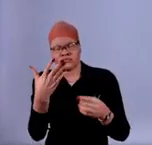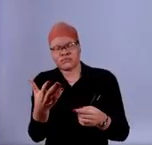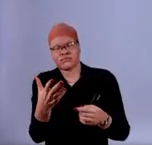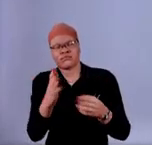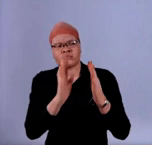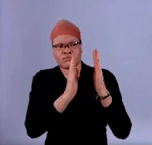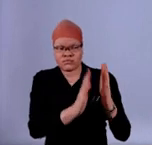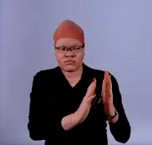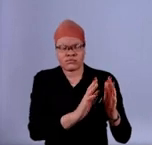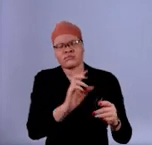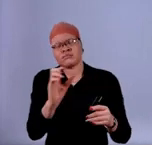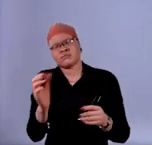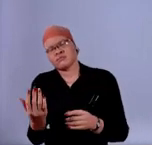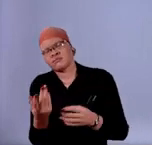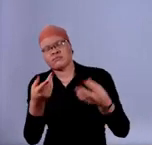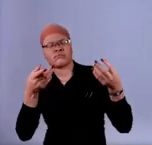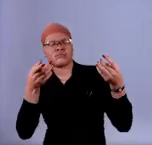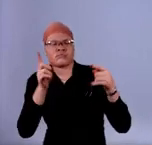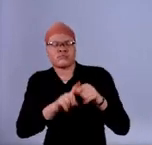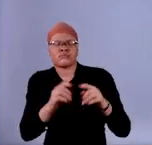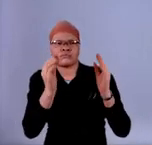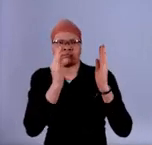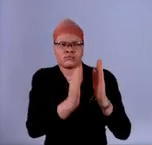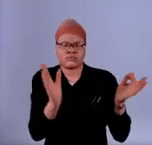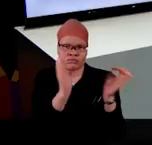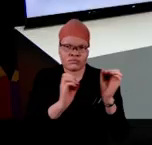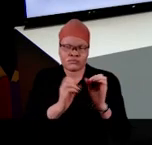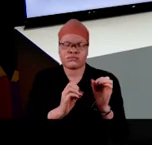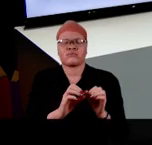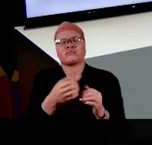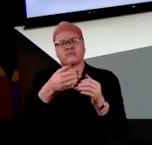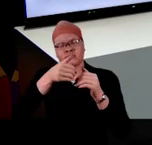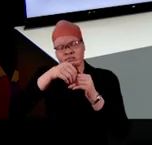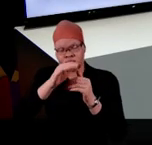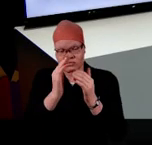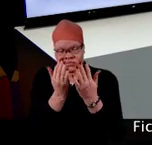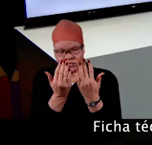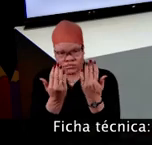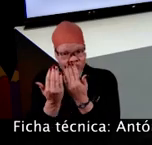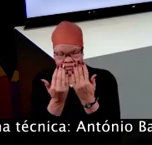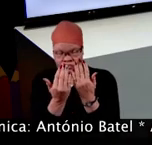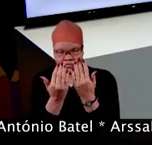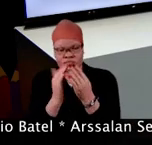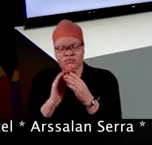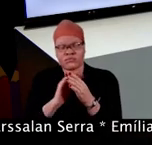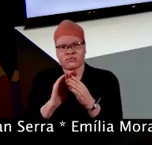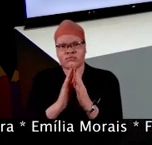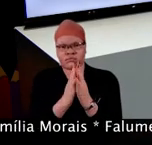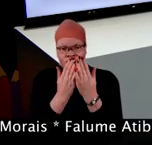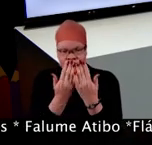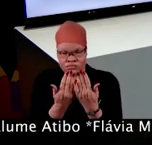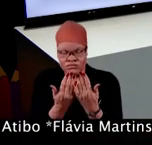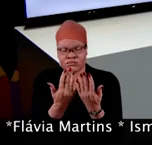de frações frações próprias e frações impróprias para a consolidação desta aula